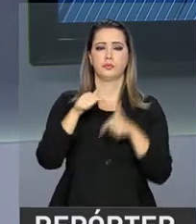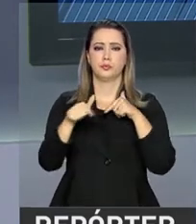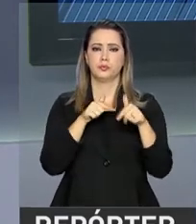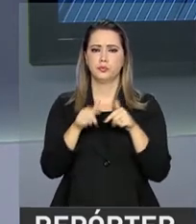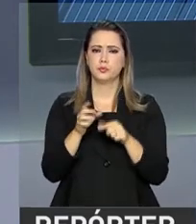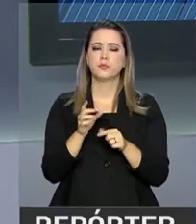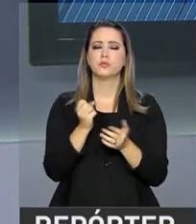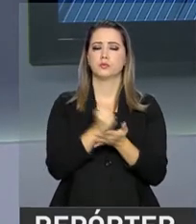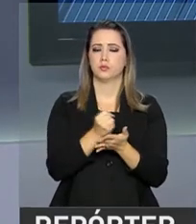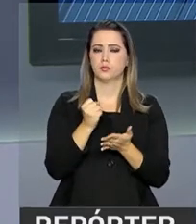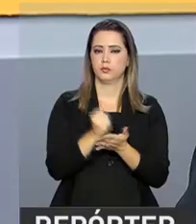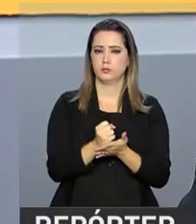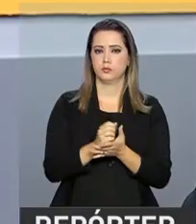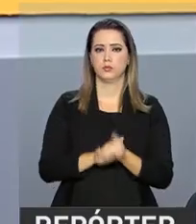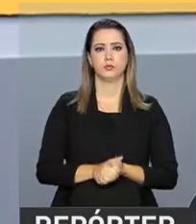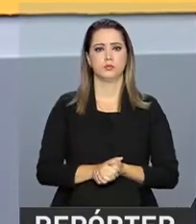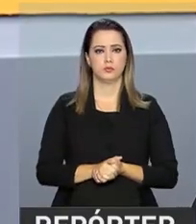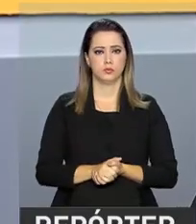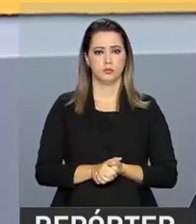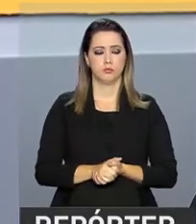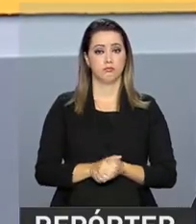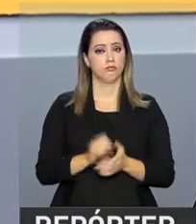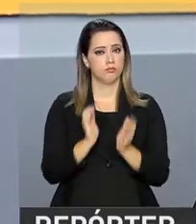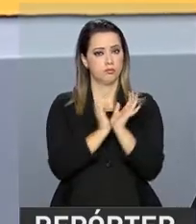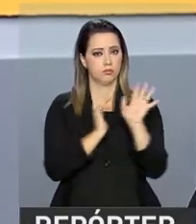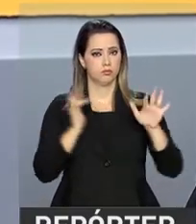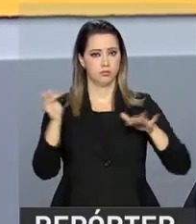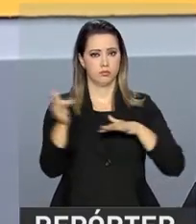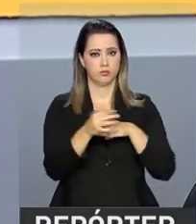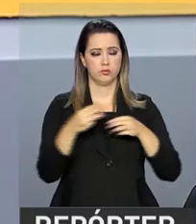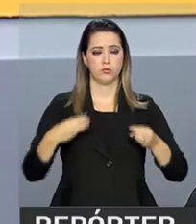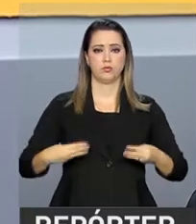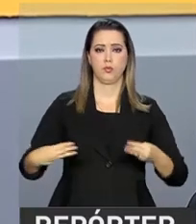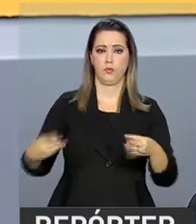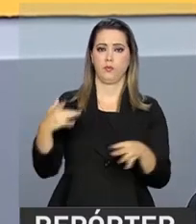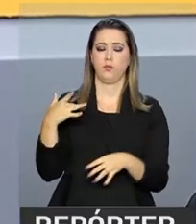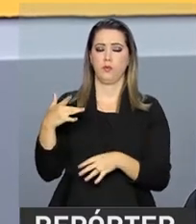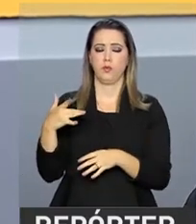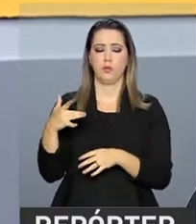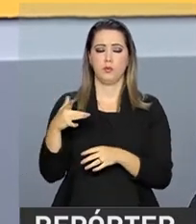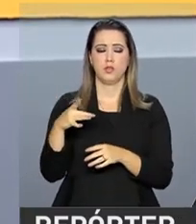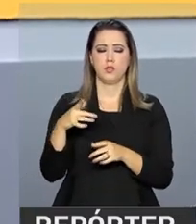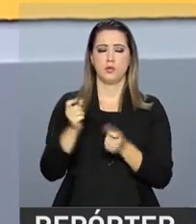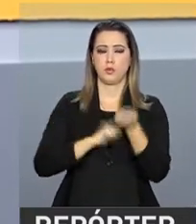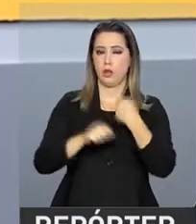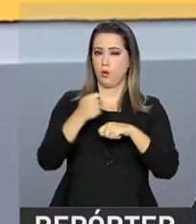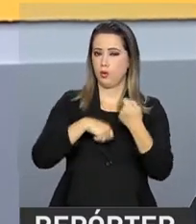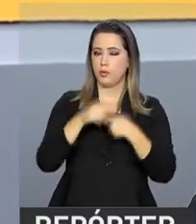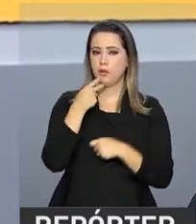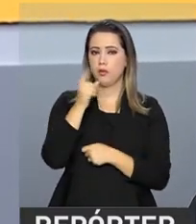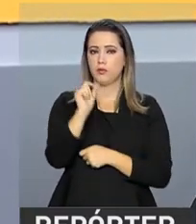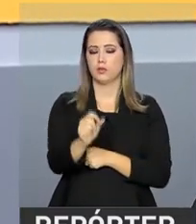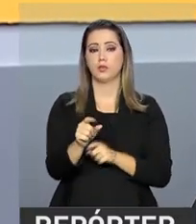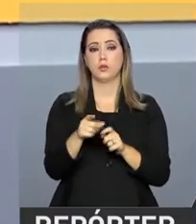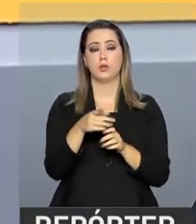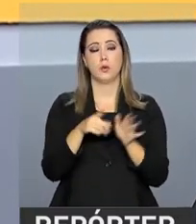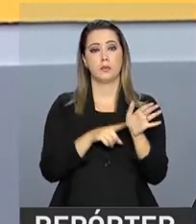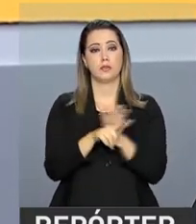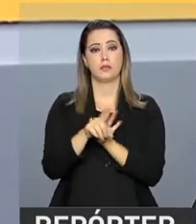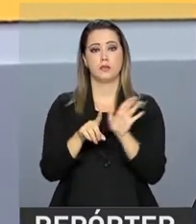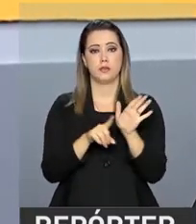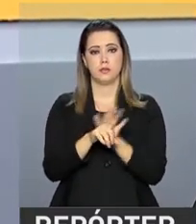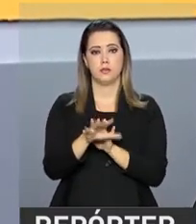trabalho formais e pelas redes sociais o ministro da fazenda e henrique meirelles comentou o resultado da pesquisa realizada